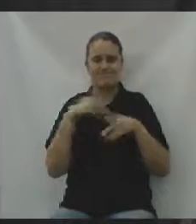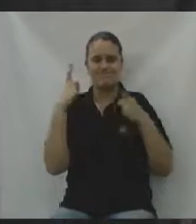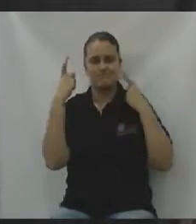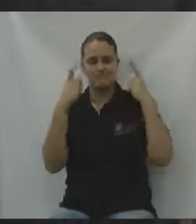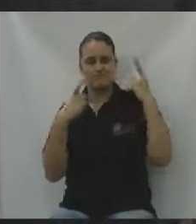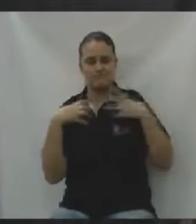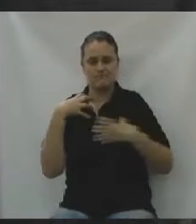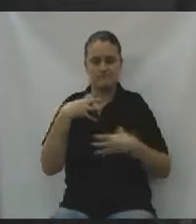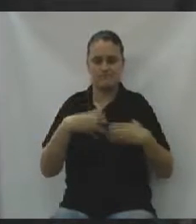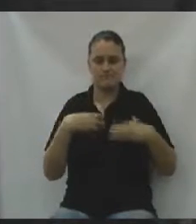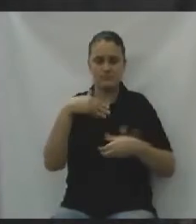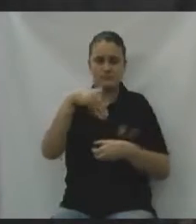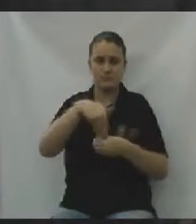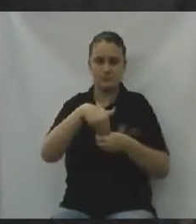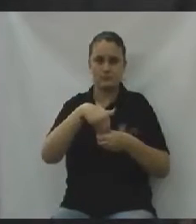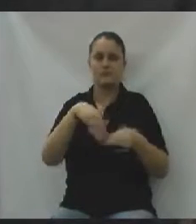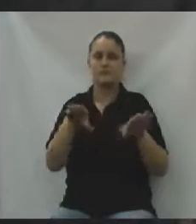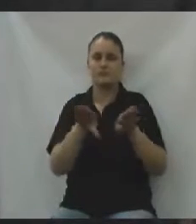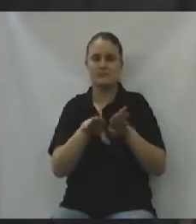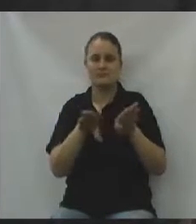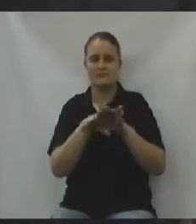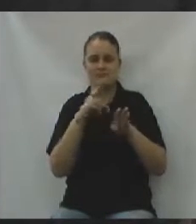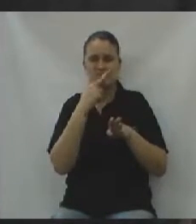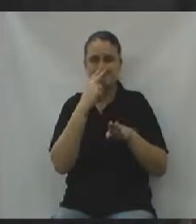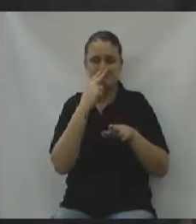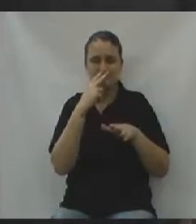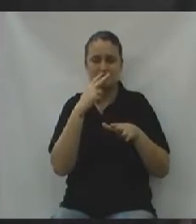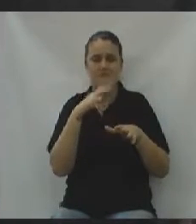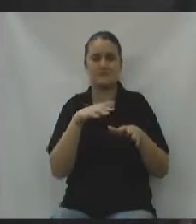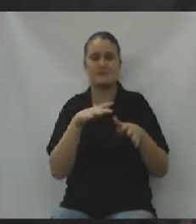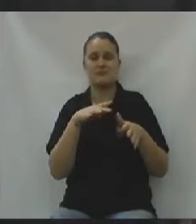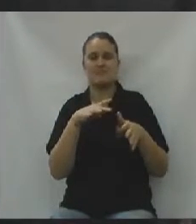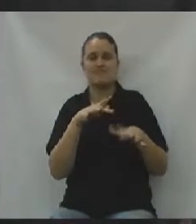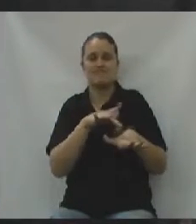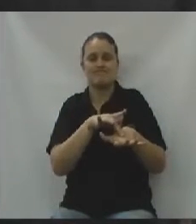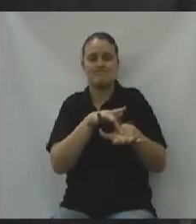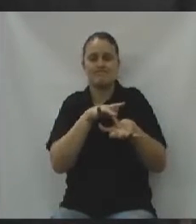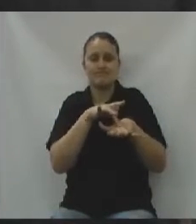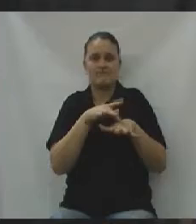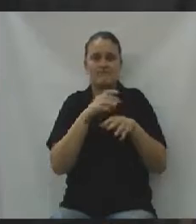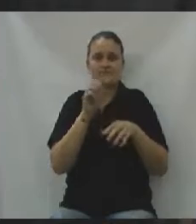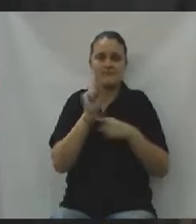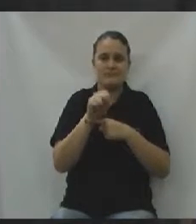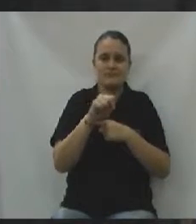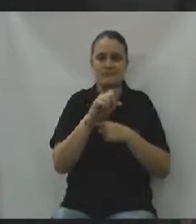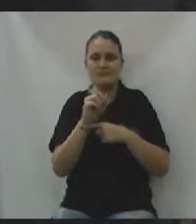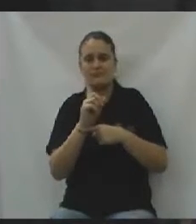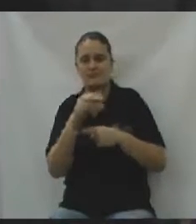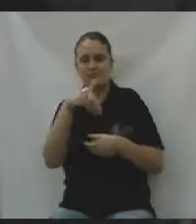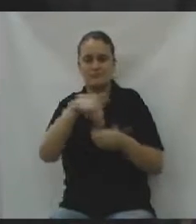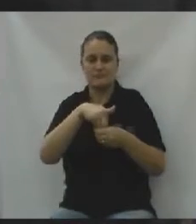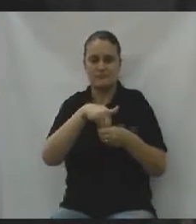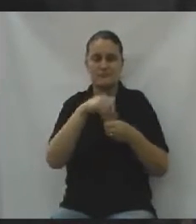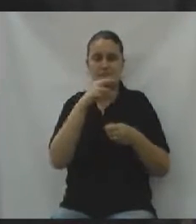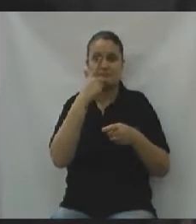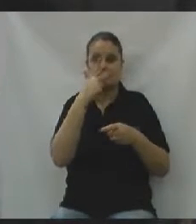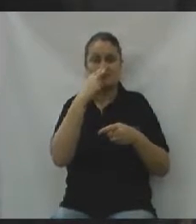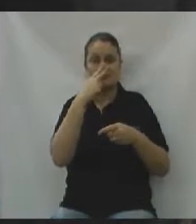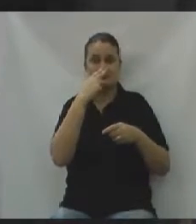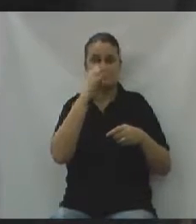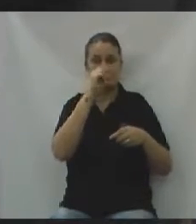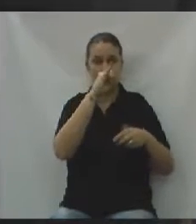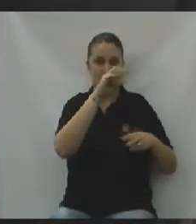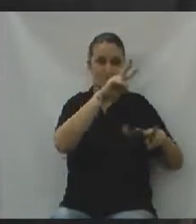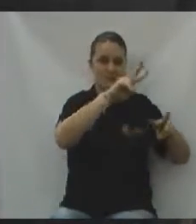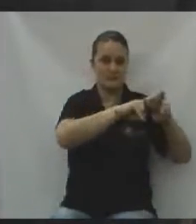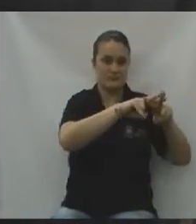decisão, está ao mesmo tempo enxugando o gelo, conforme disse o comandante da Polícia Militar, quando ele prende e,